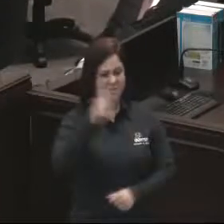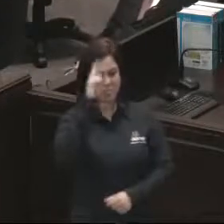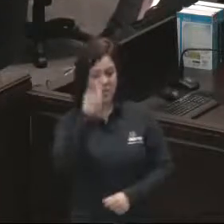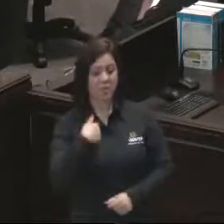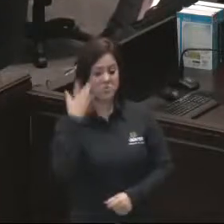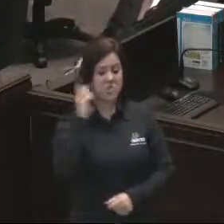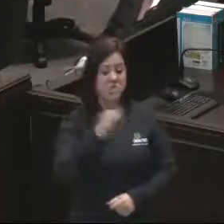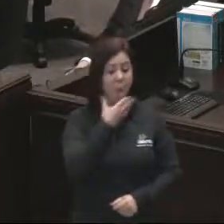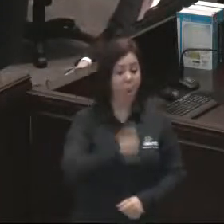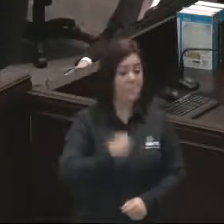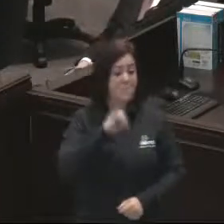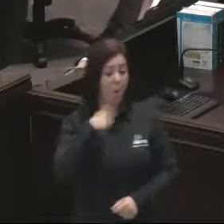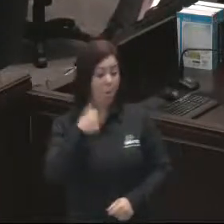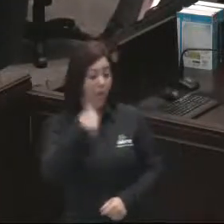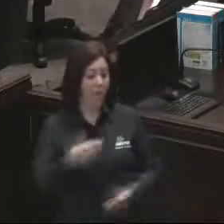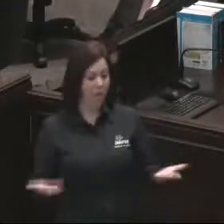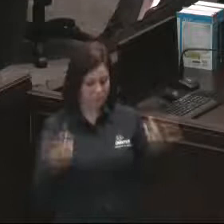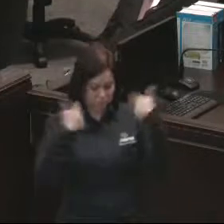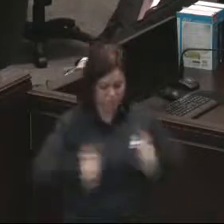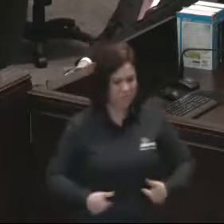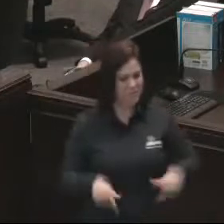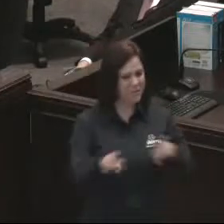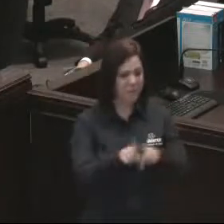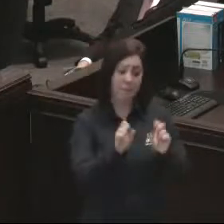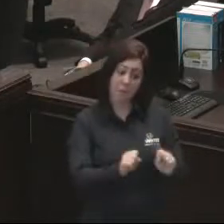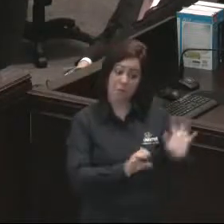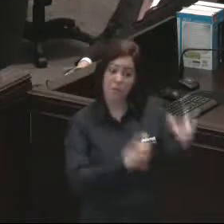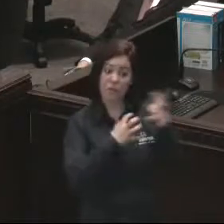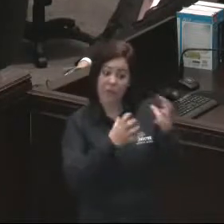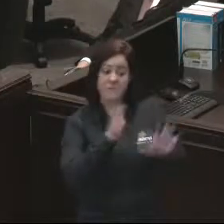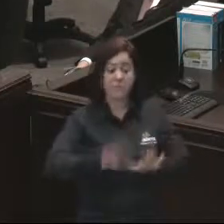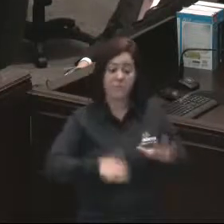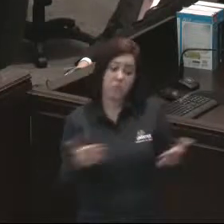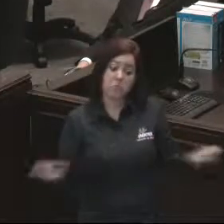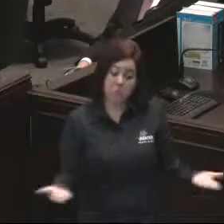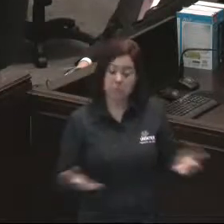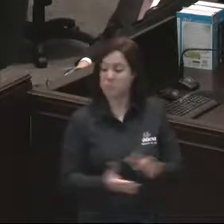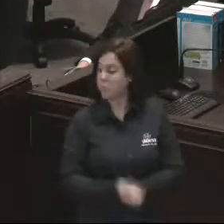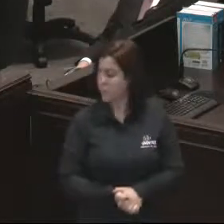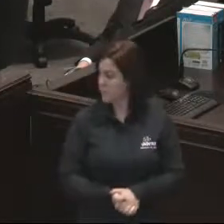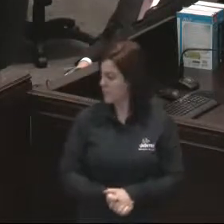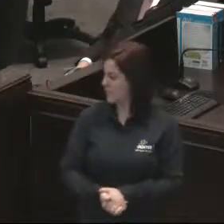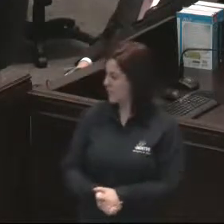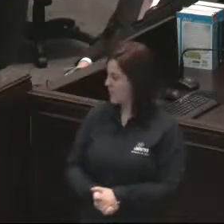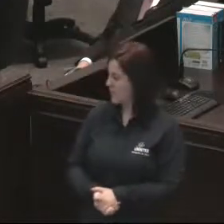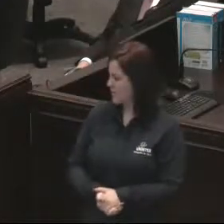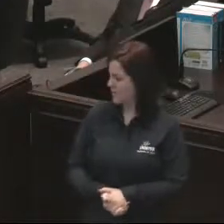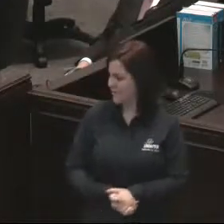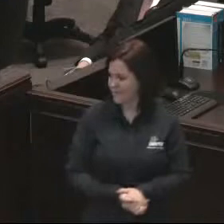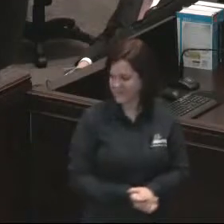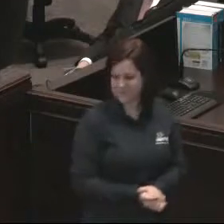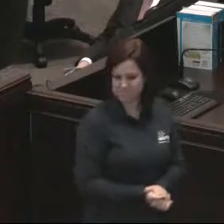se é homem, se é mulher, isso não está ligado a esta poluição com os hormônios